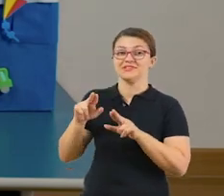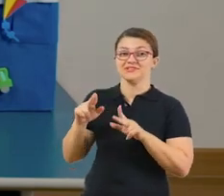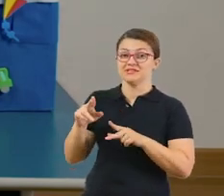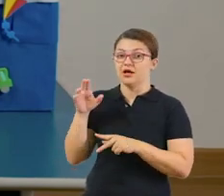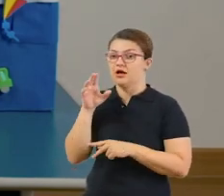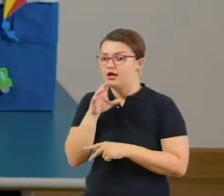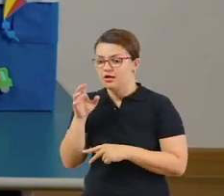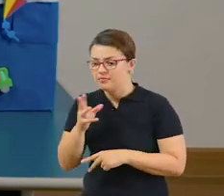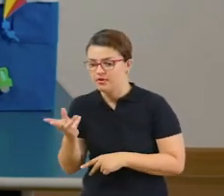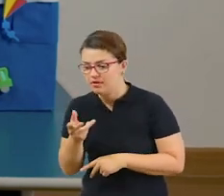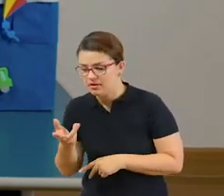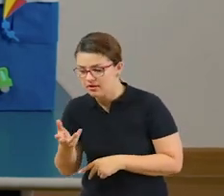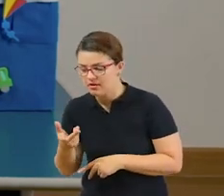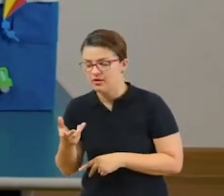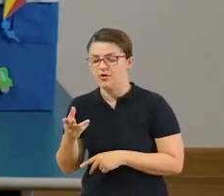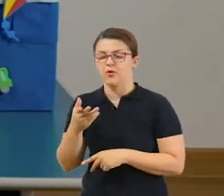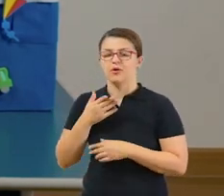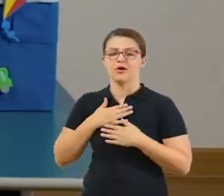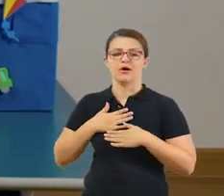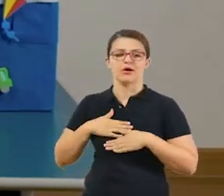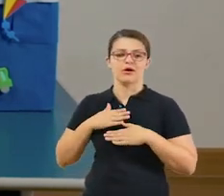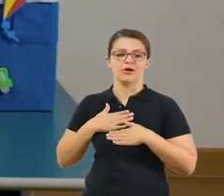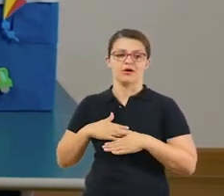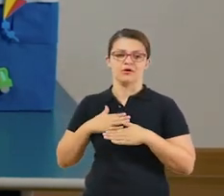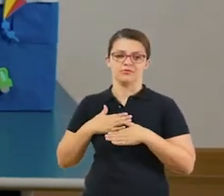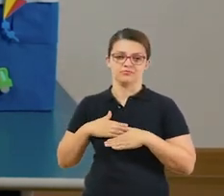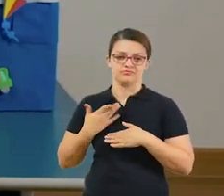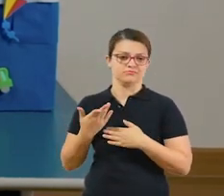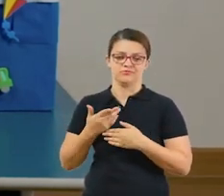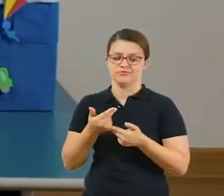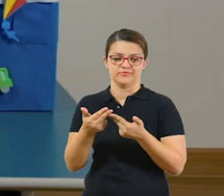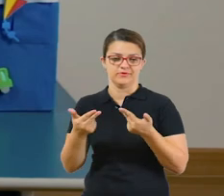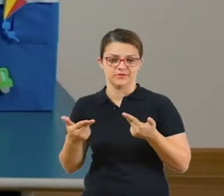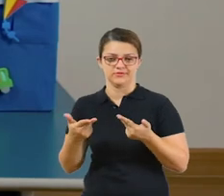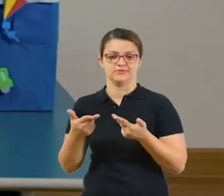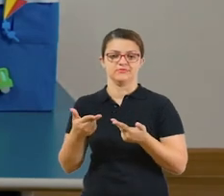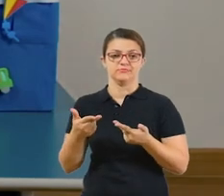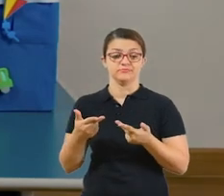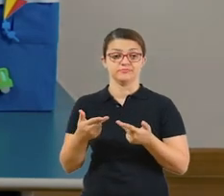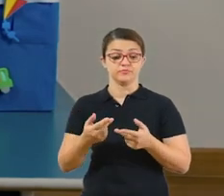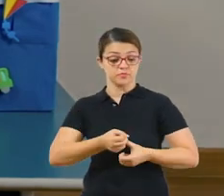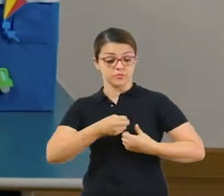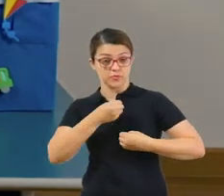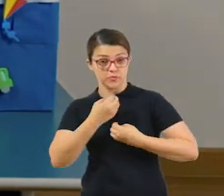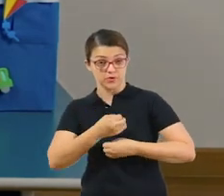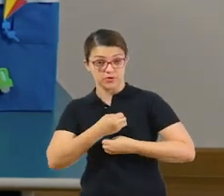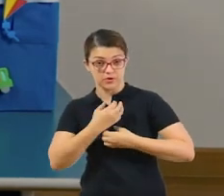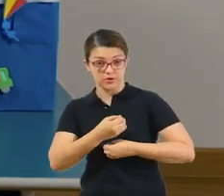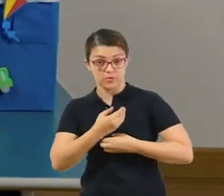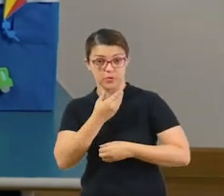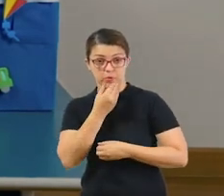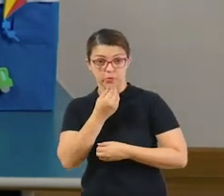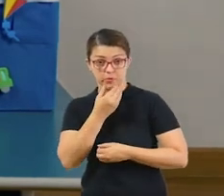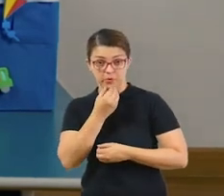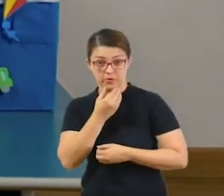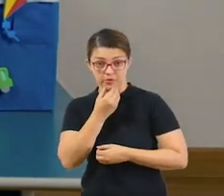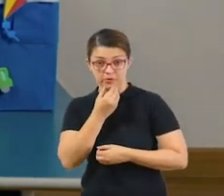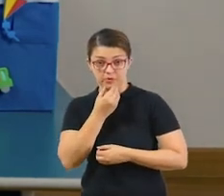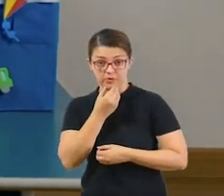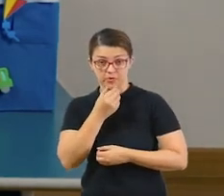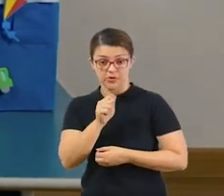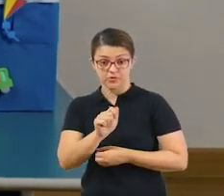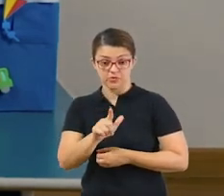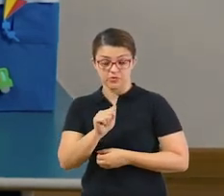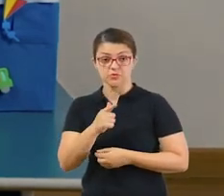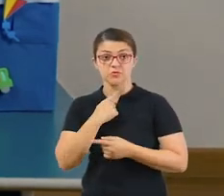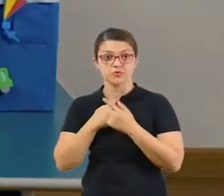grossa, rápida ou lenta e assim por diante. Nesse poema, o menino azul tinha um desejo, que